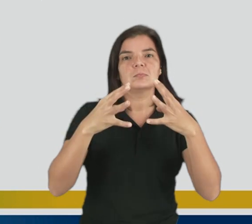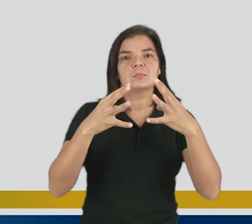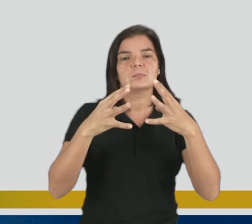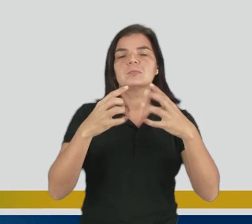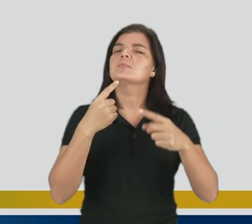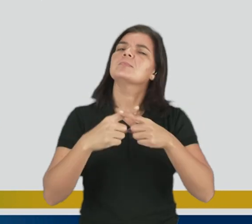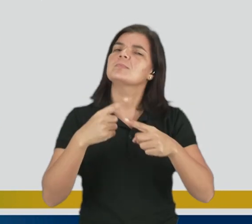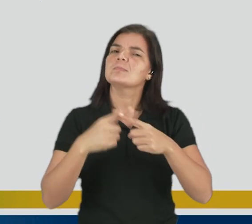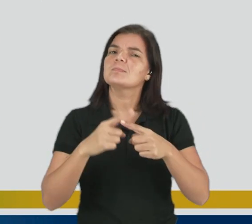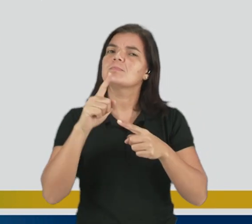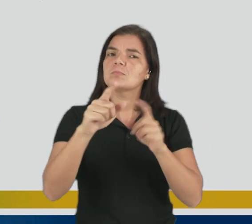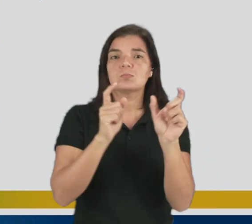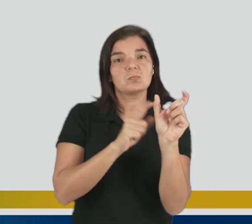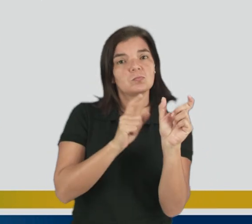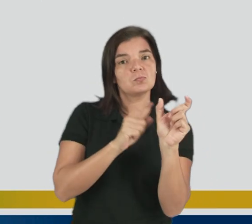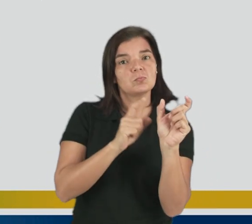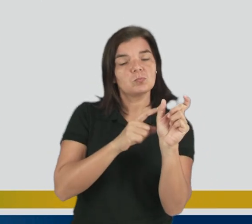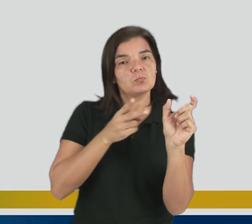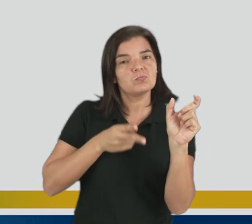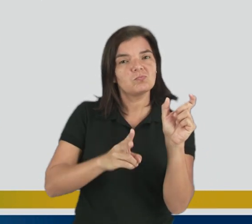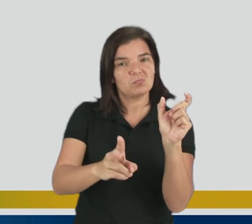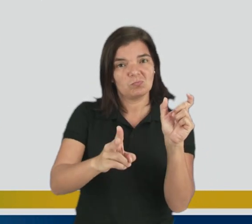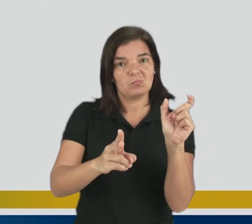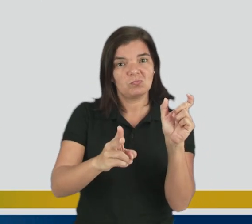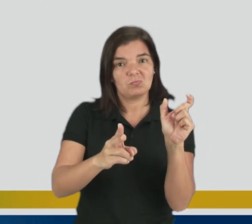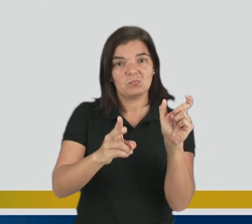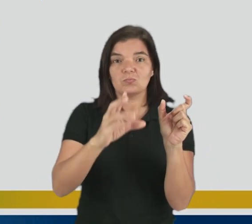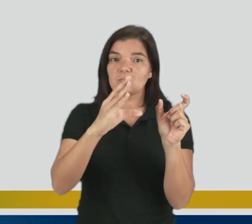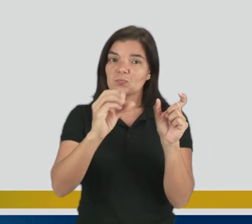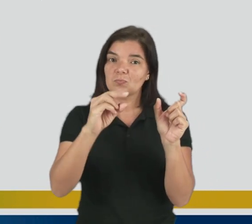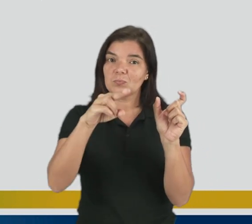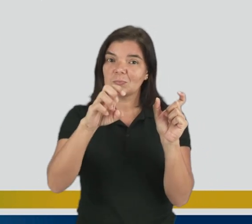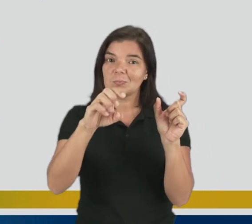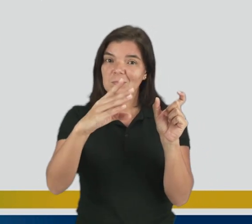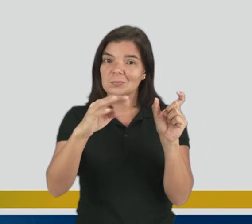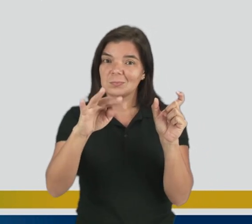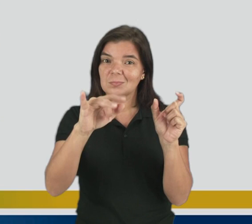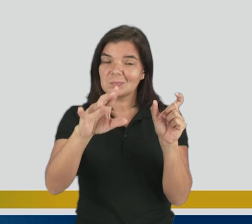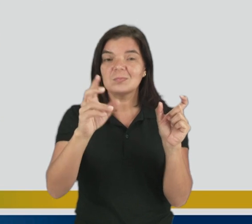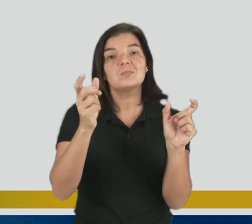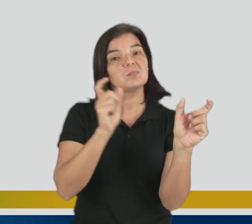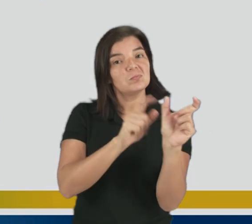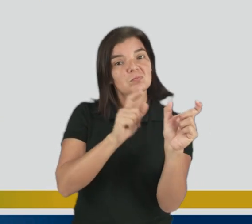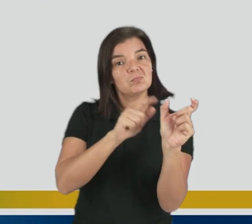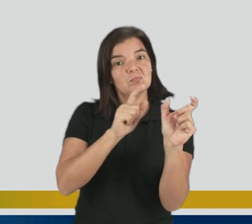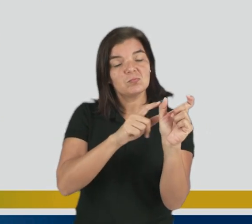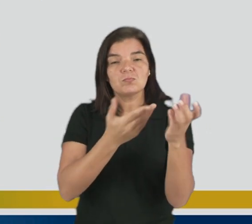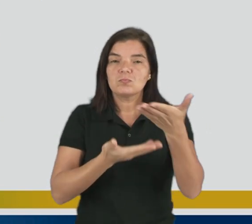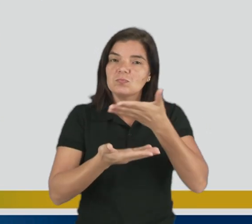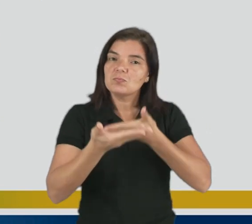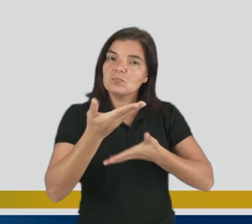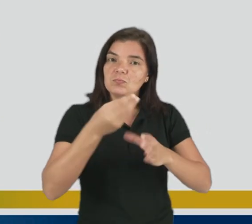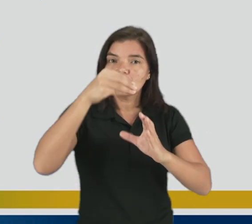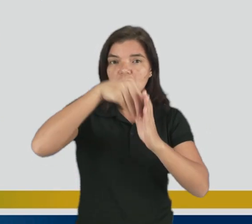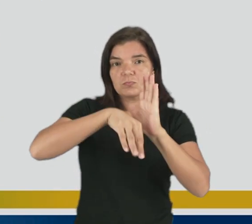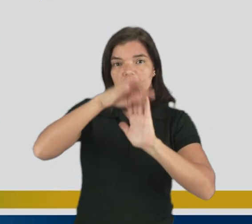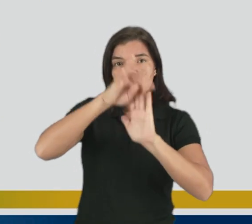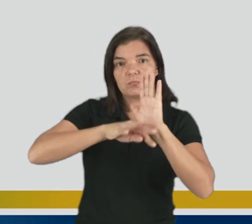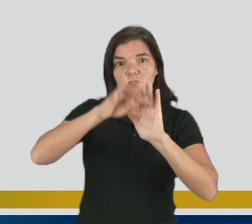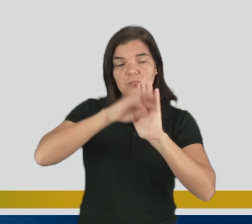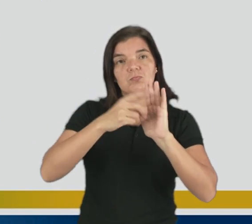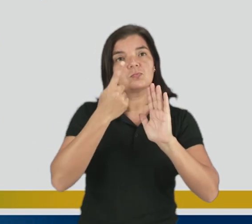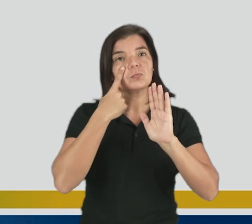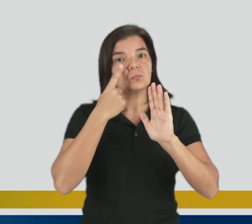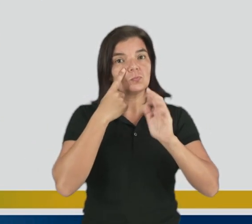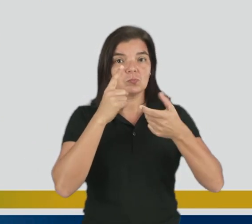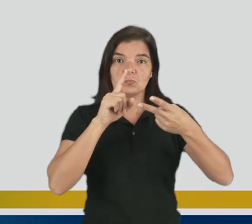para elas. Essas são palavras que a gente costuma chamar de conectivos, são palavras que vão estabelecendo uma relação dentro do texto.